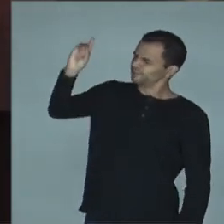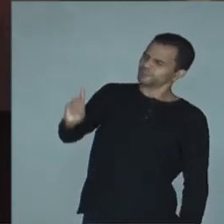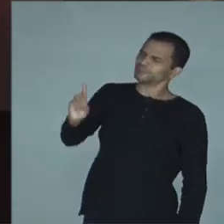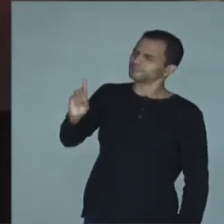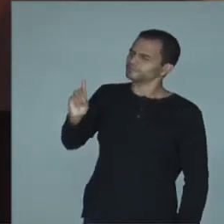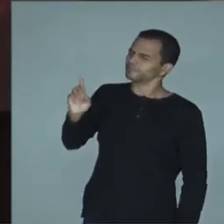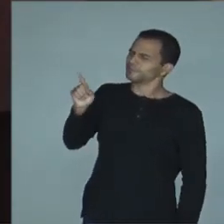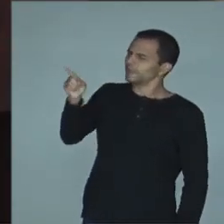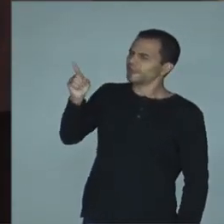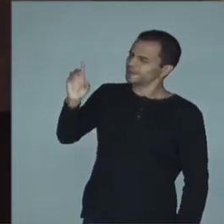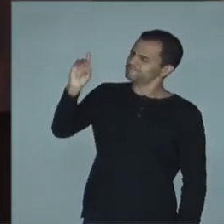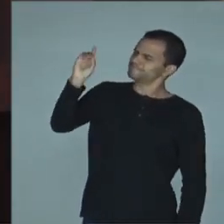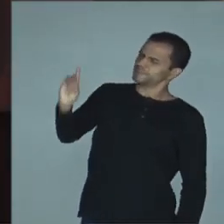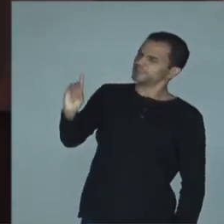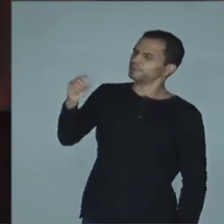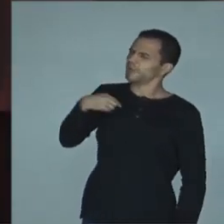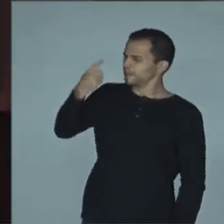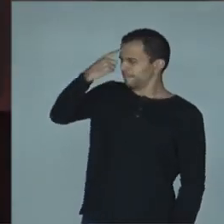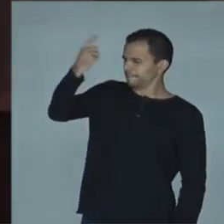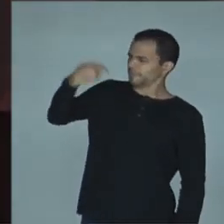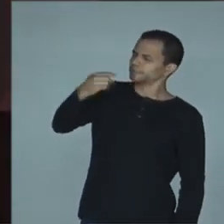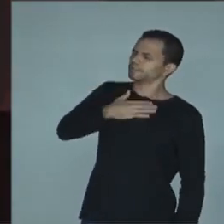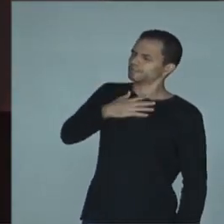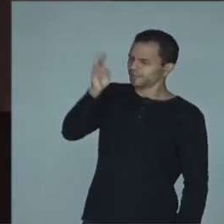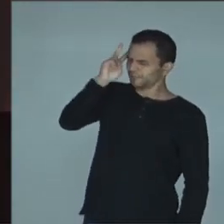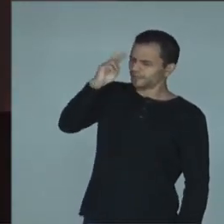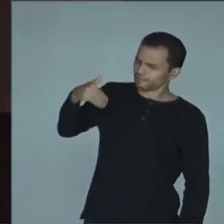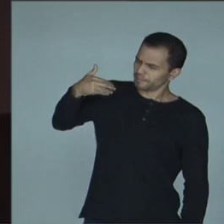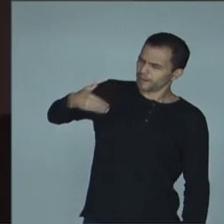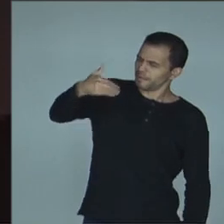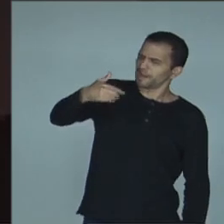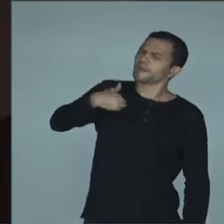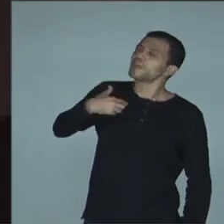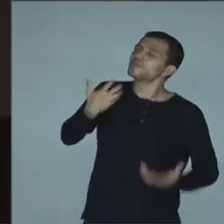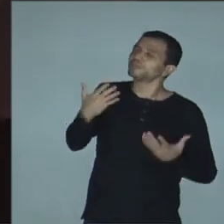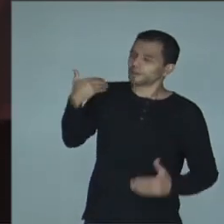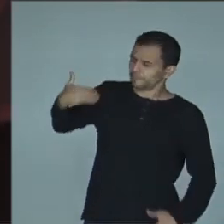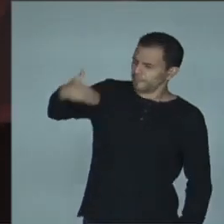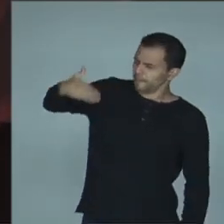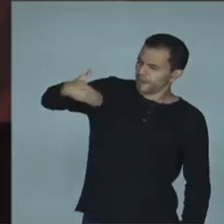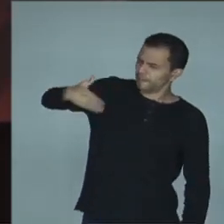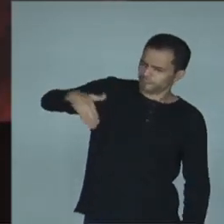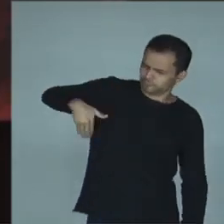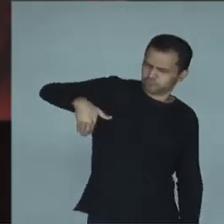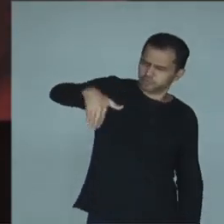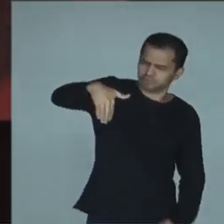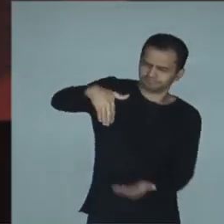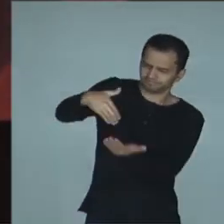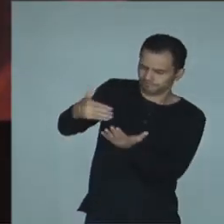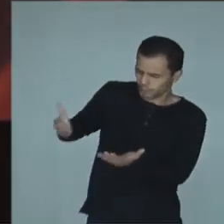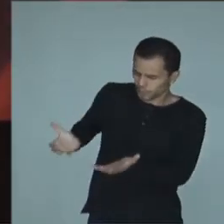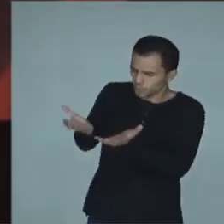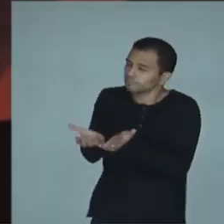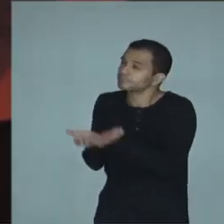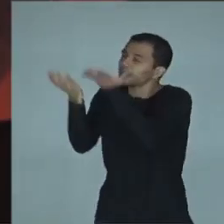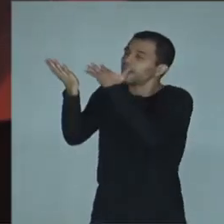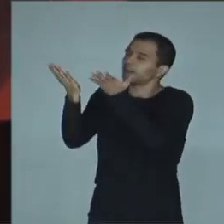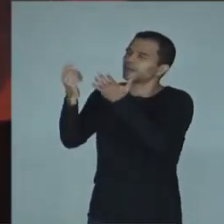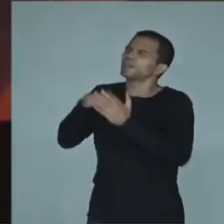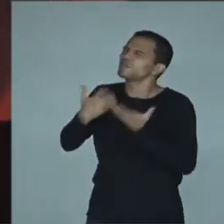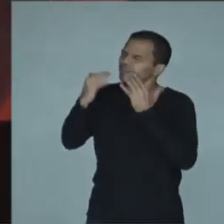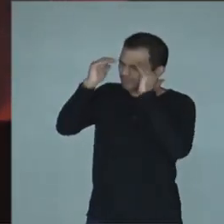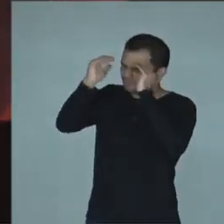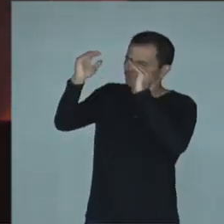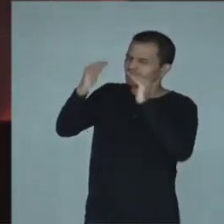história eu quero viver do jeito que Deus quer que eu viva em nome de Jesus que eu